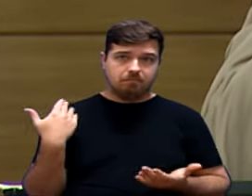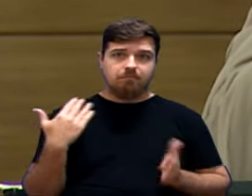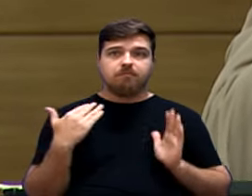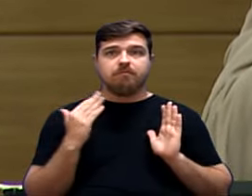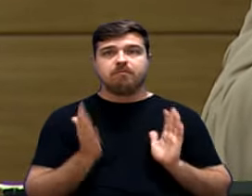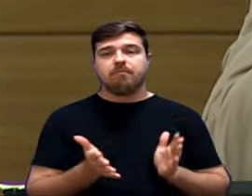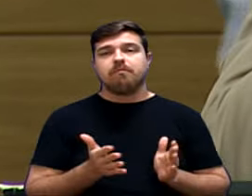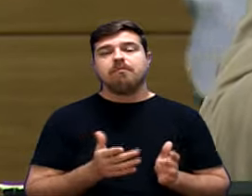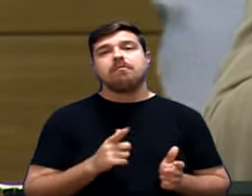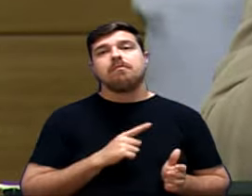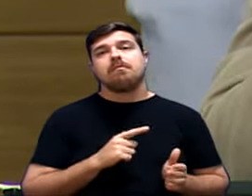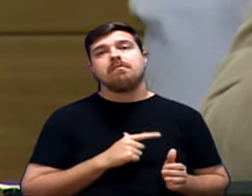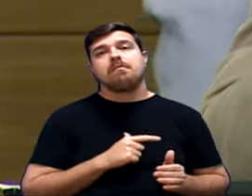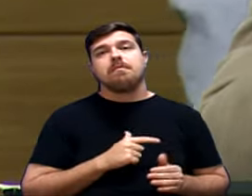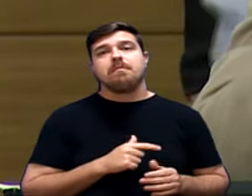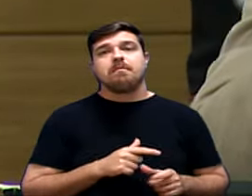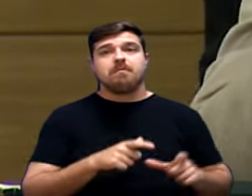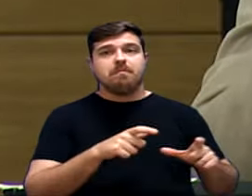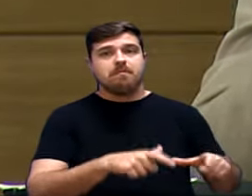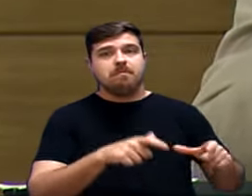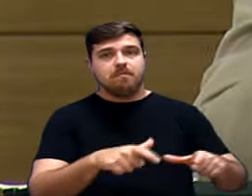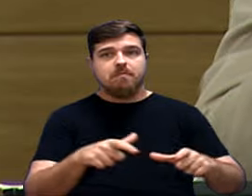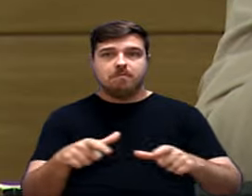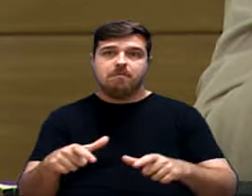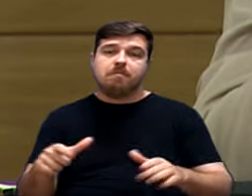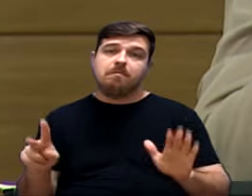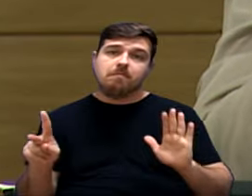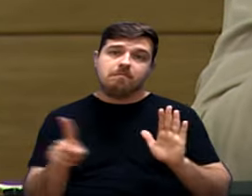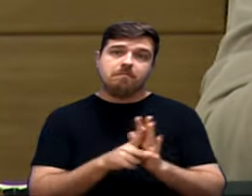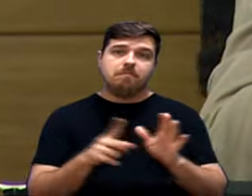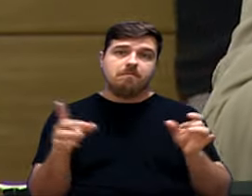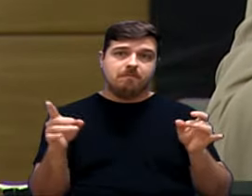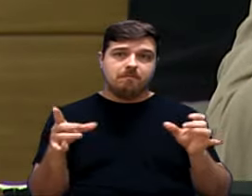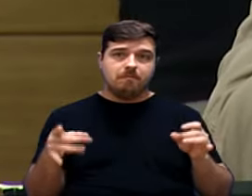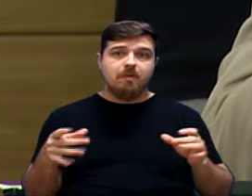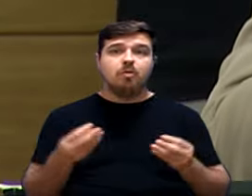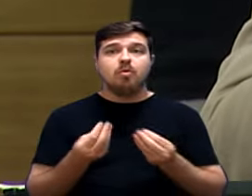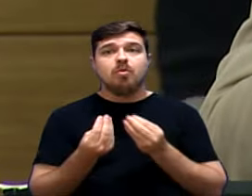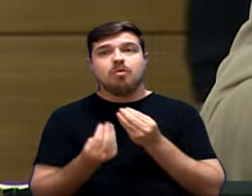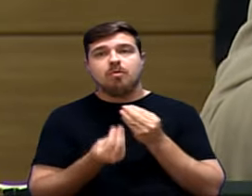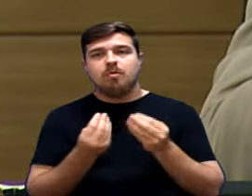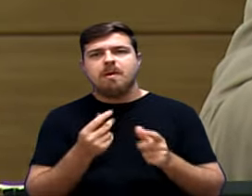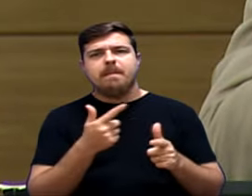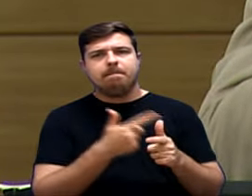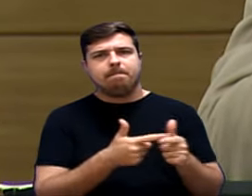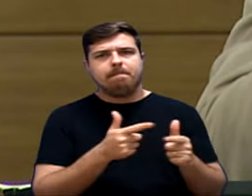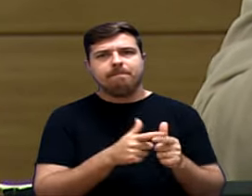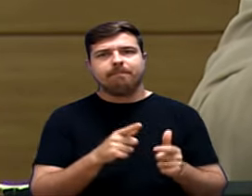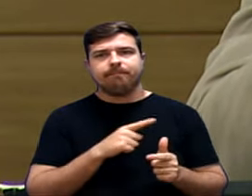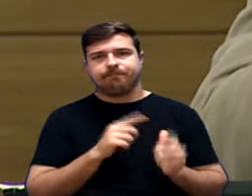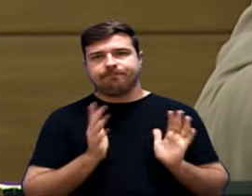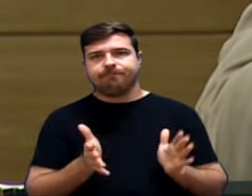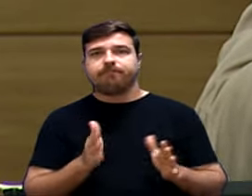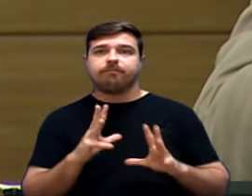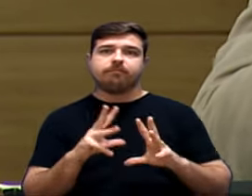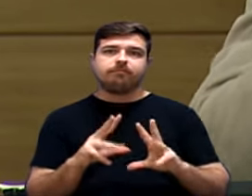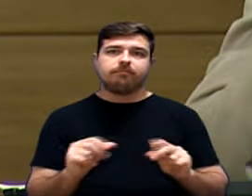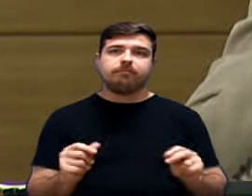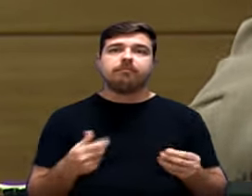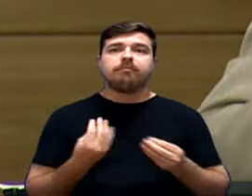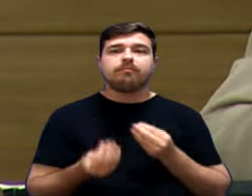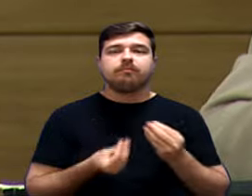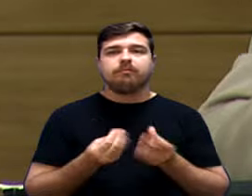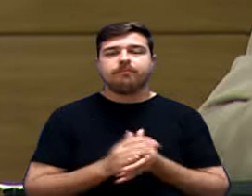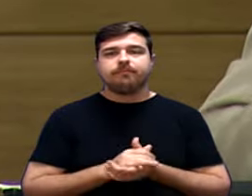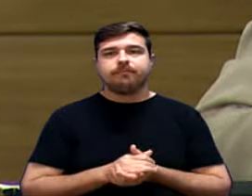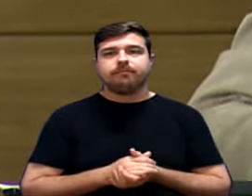são planos setoriais para ver como que a gente vai resolver isso daí na realidade